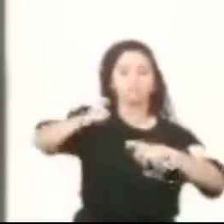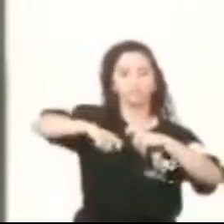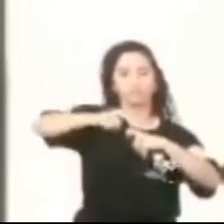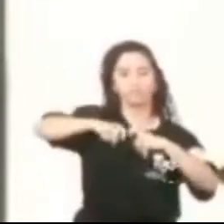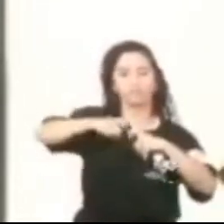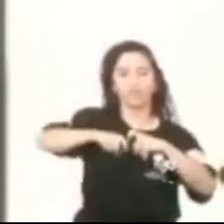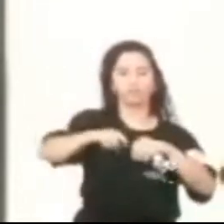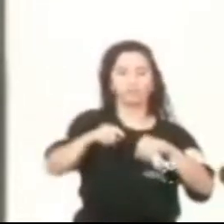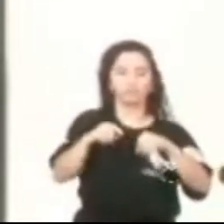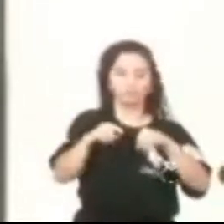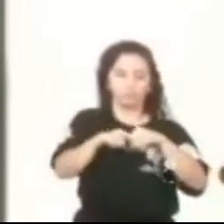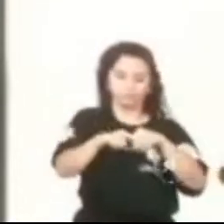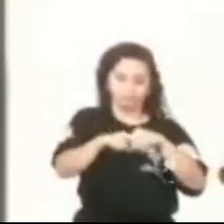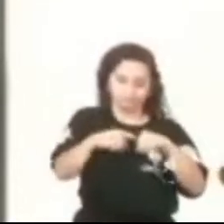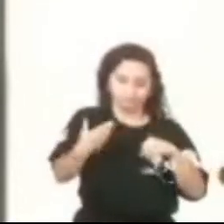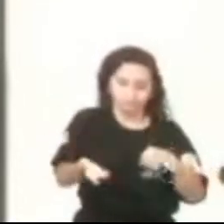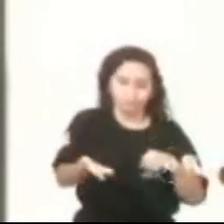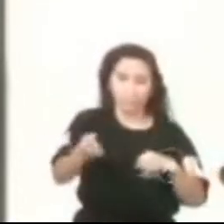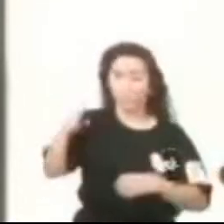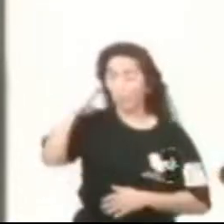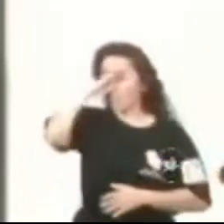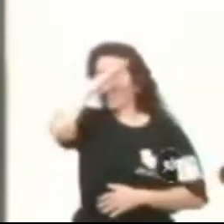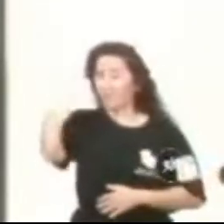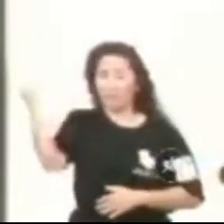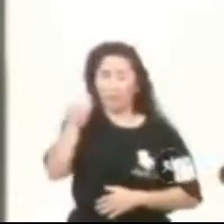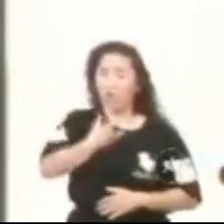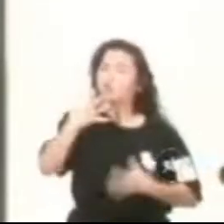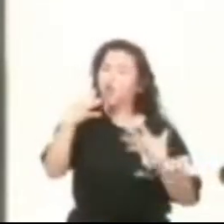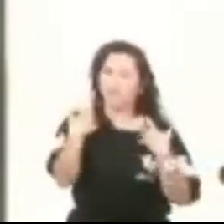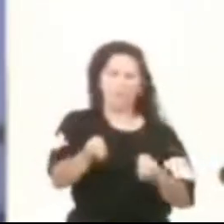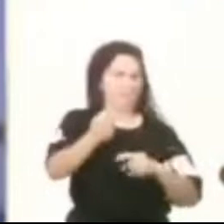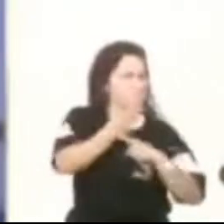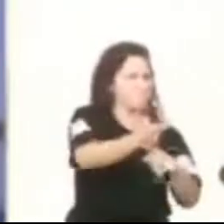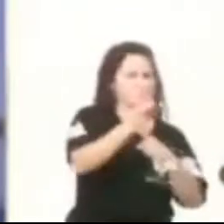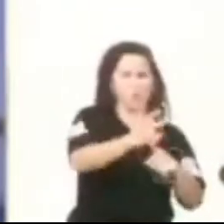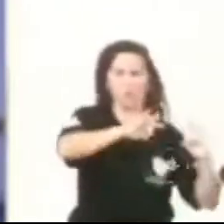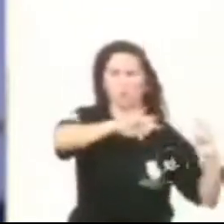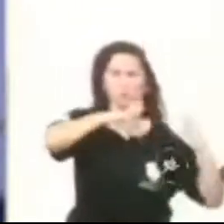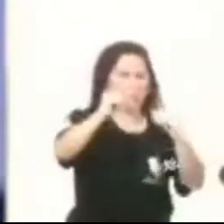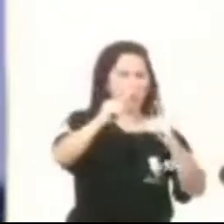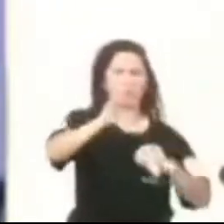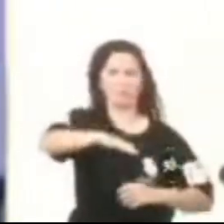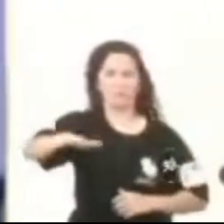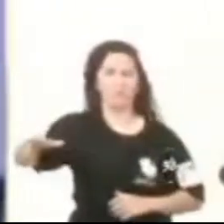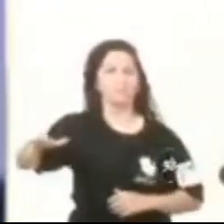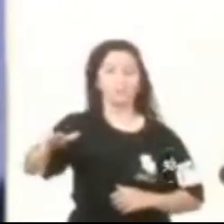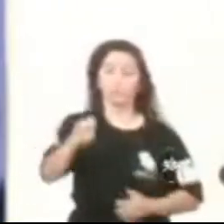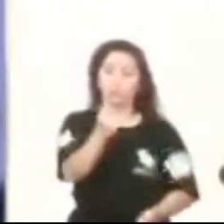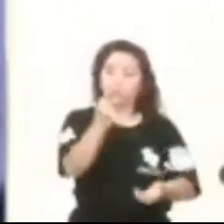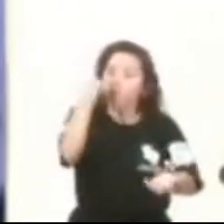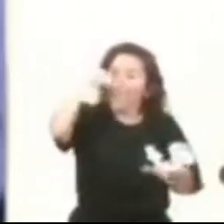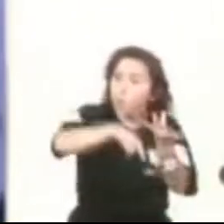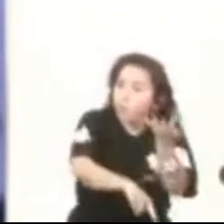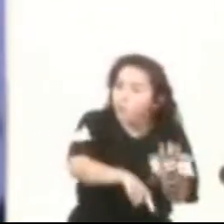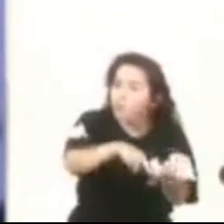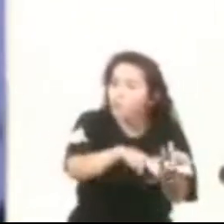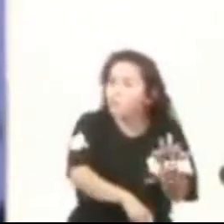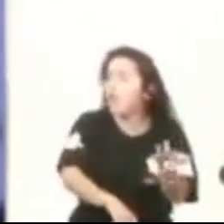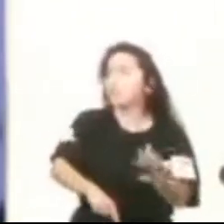anal. Bolsonaro disse, nós viemos atrás de todas elas. E o inferno se levantou contra esse